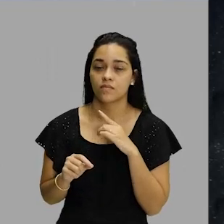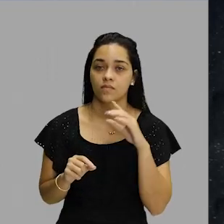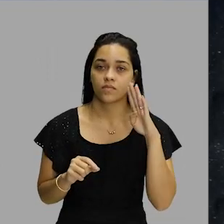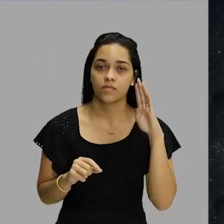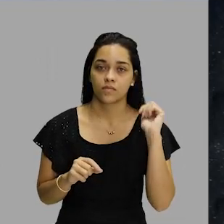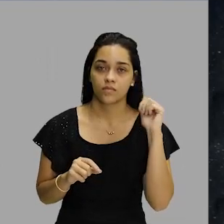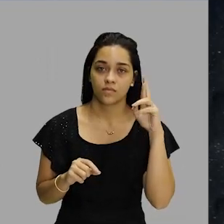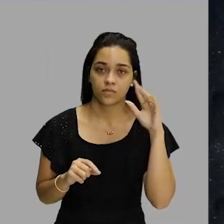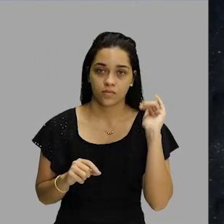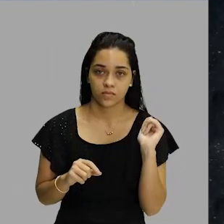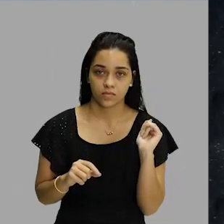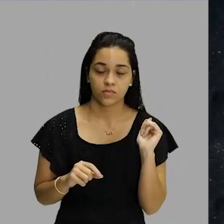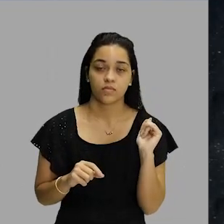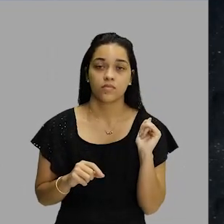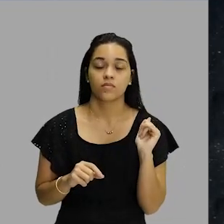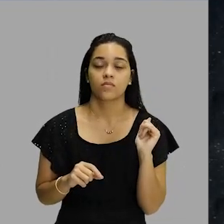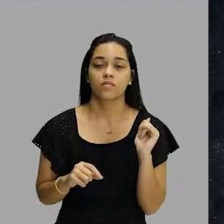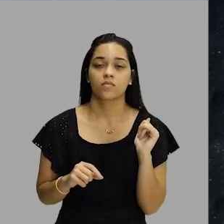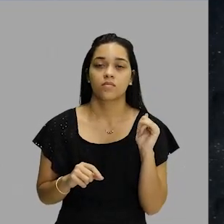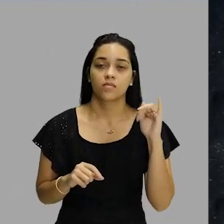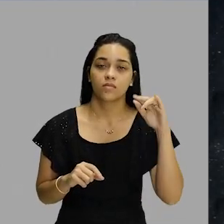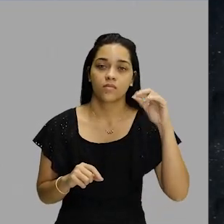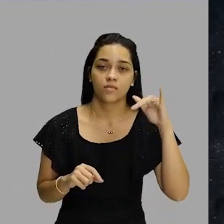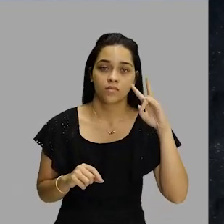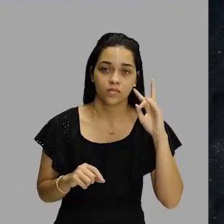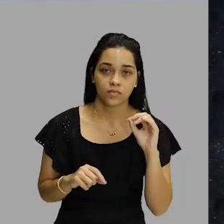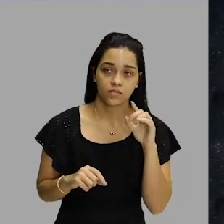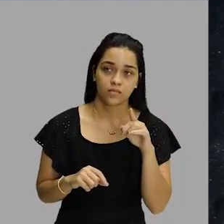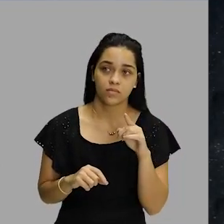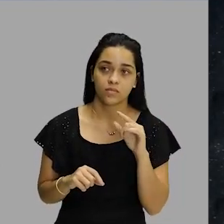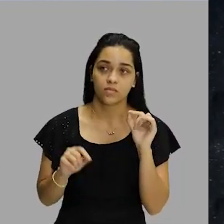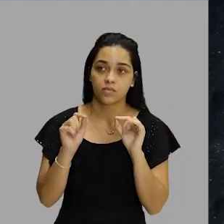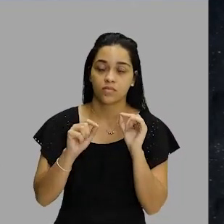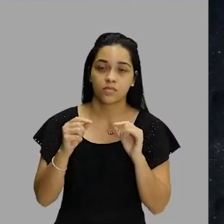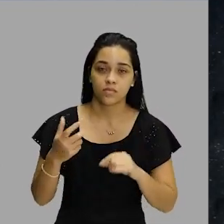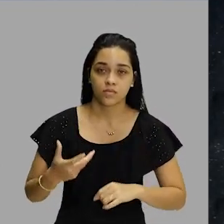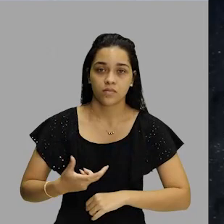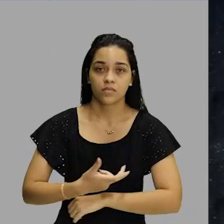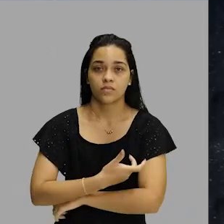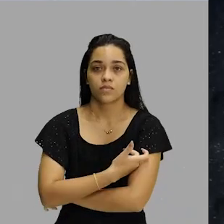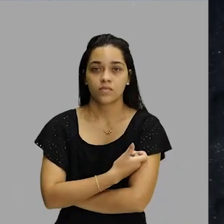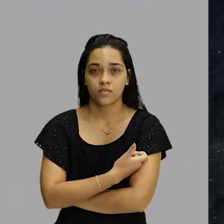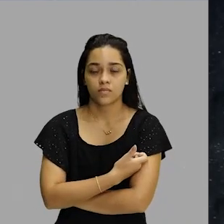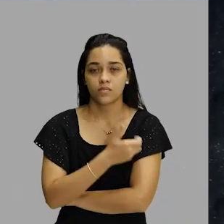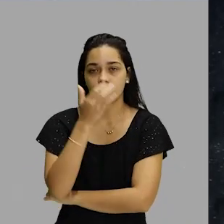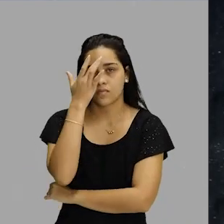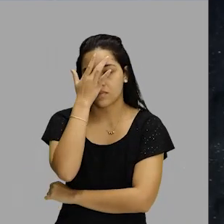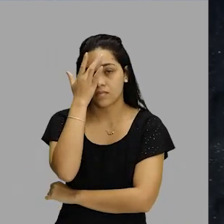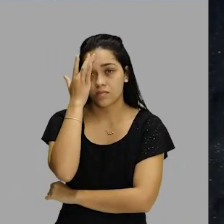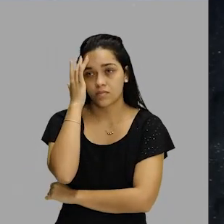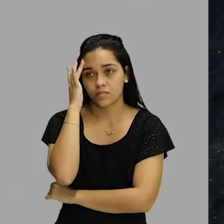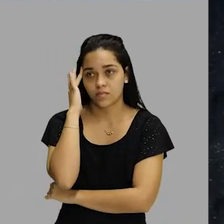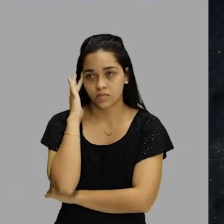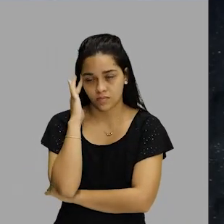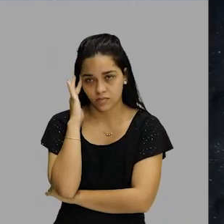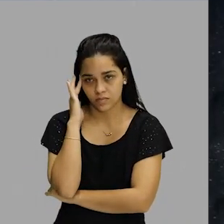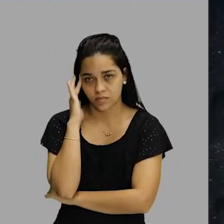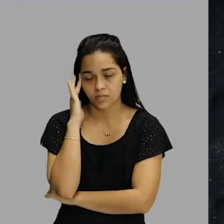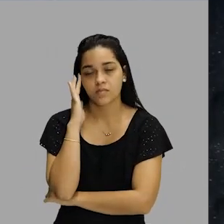do tétano inativo. Aí você, no caso da vacina, você insere no organismo do indivíduo